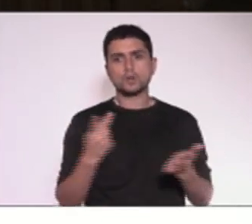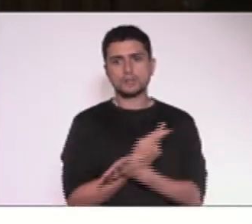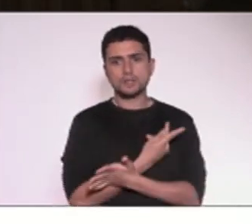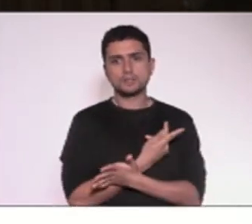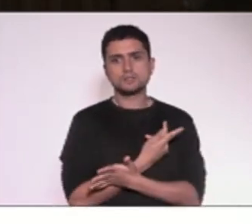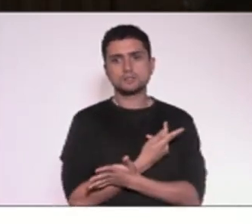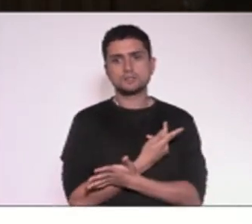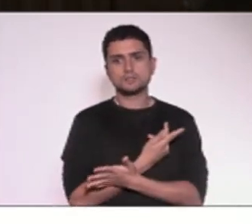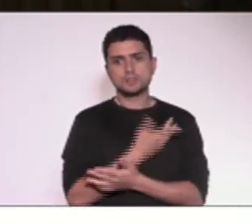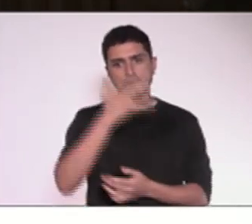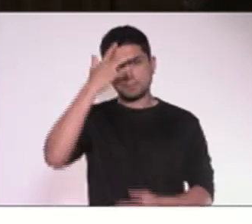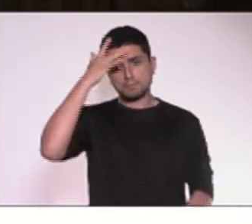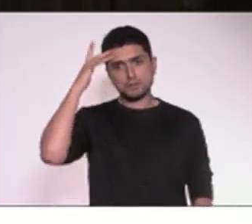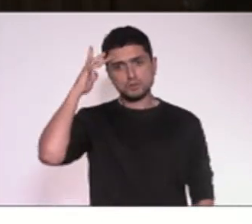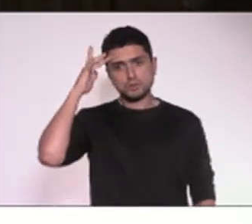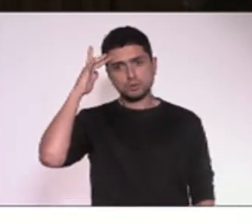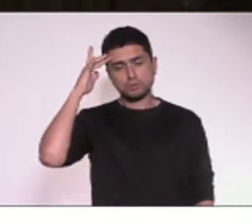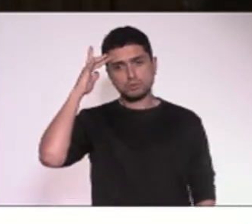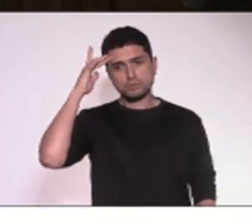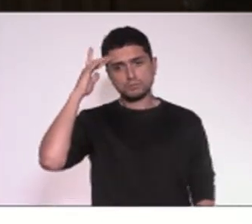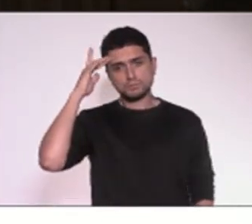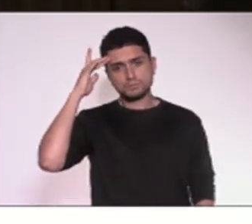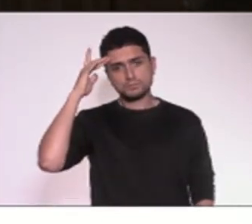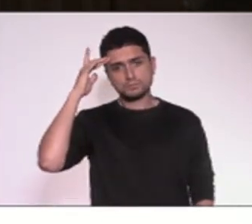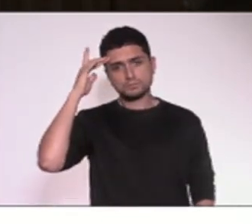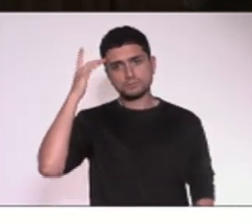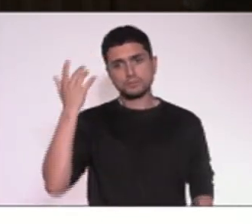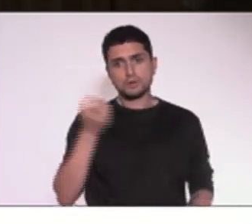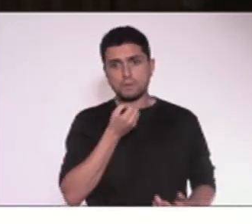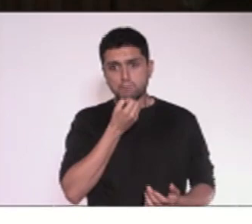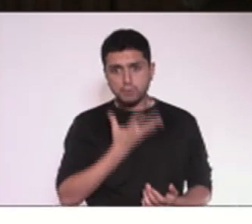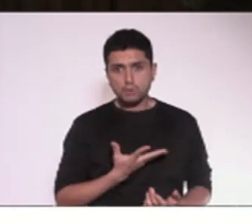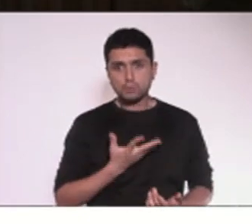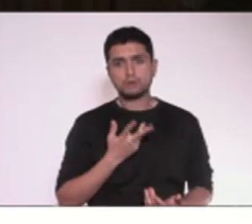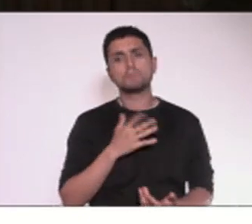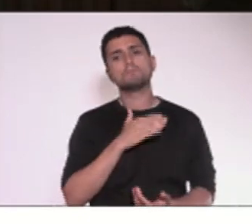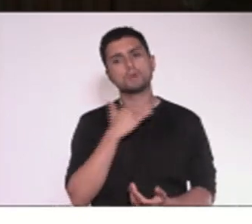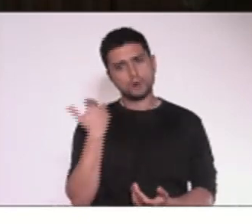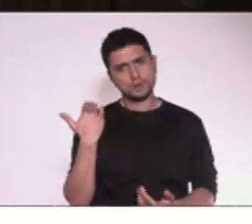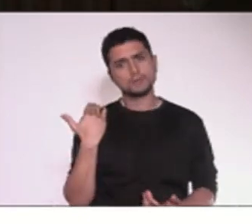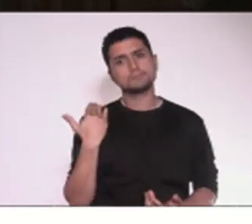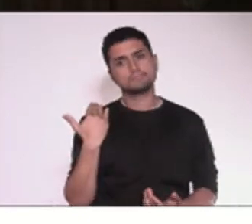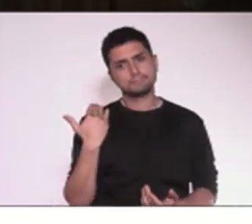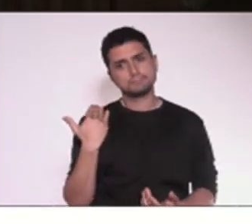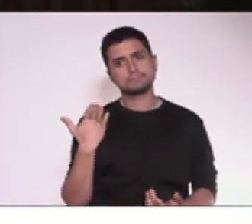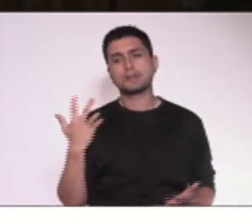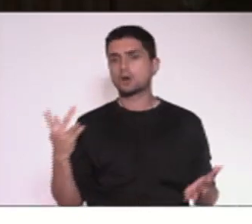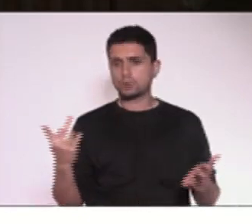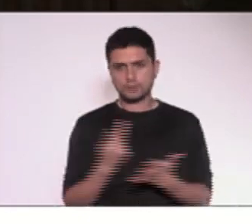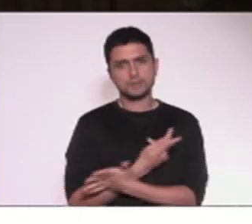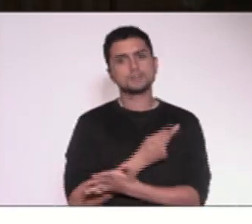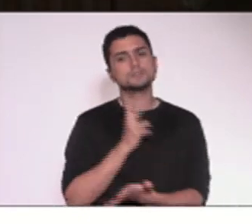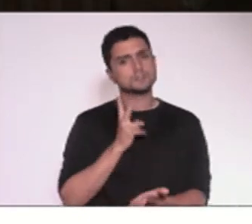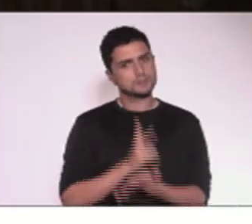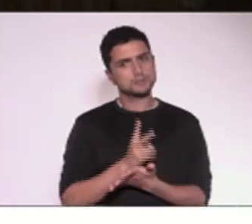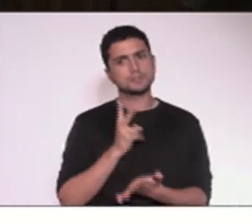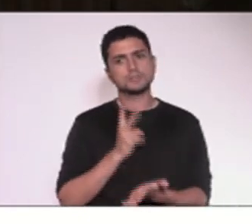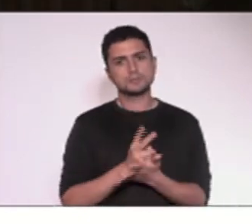várias guerras. E o que nós vamos fazer? Deixar um território entregue ao